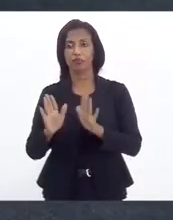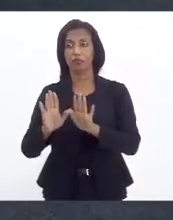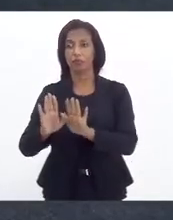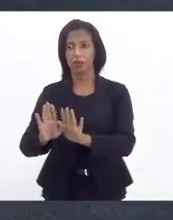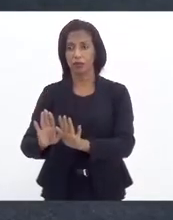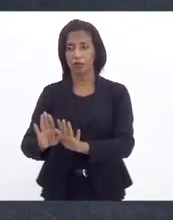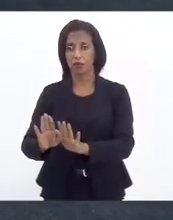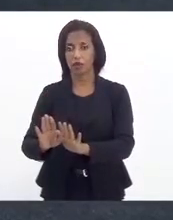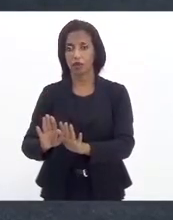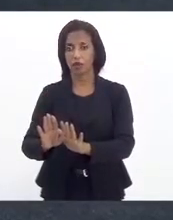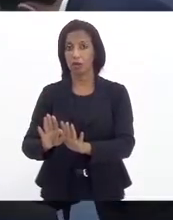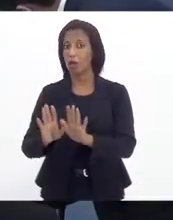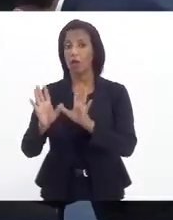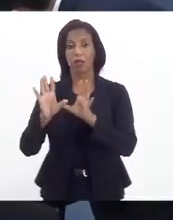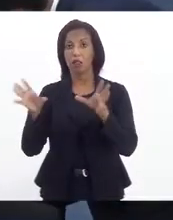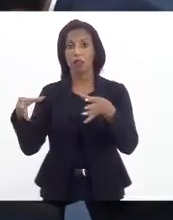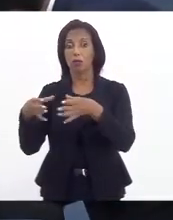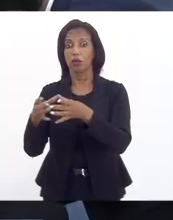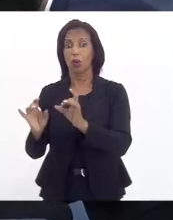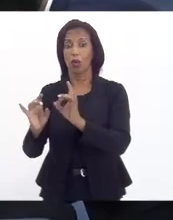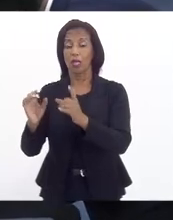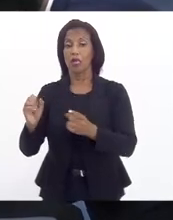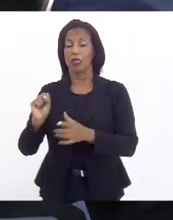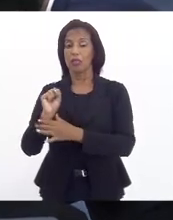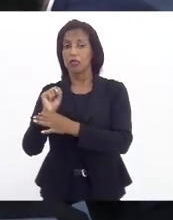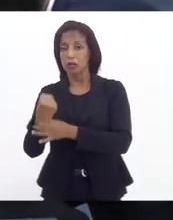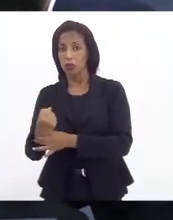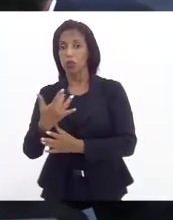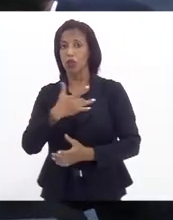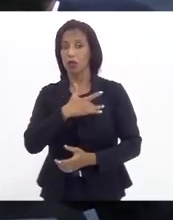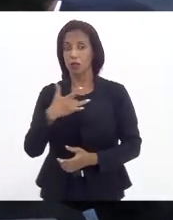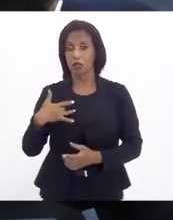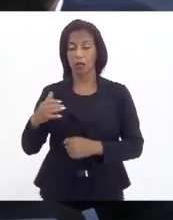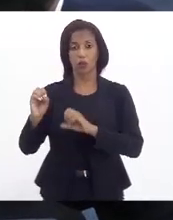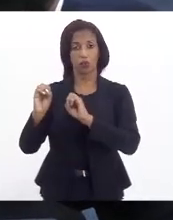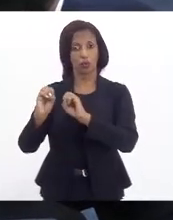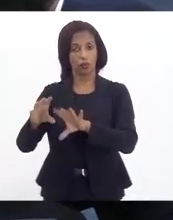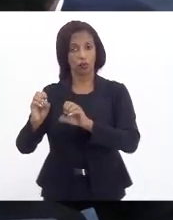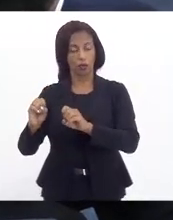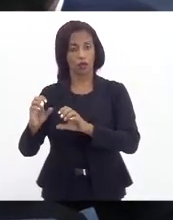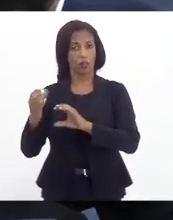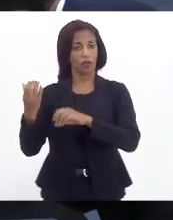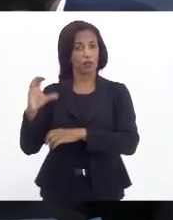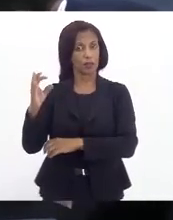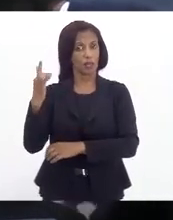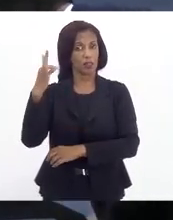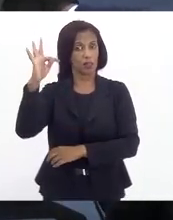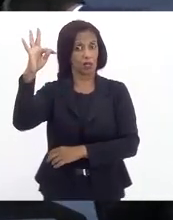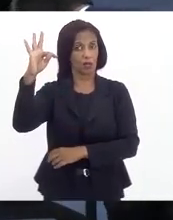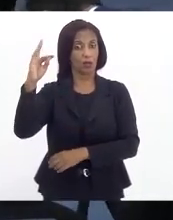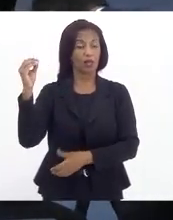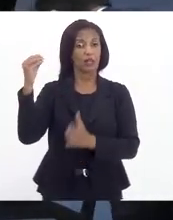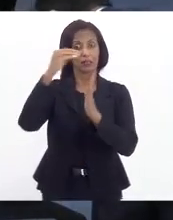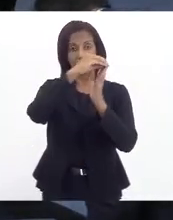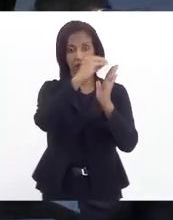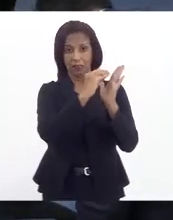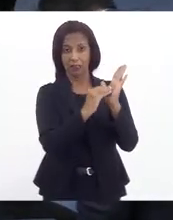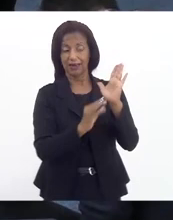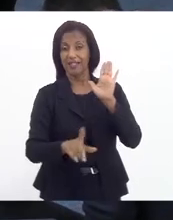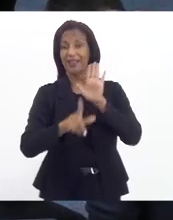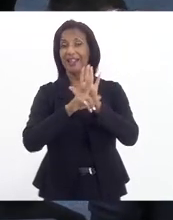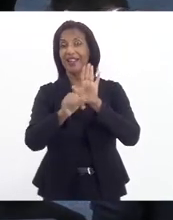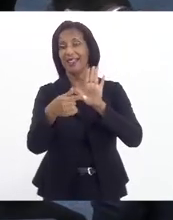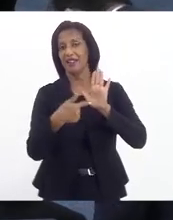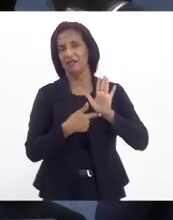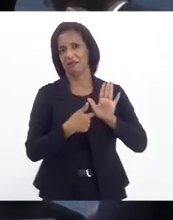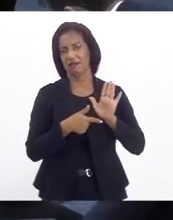Não são excepcionalidades. Segurança pública, educação, saúde, ciência e tecnologia estão gravadas nas condicionais do plano. Estão na lei.